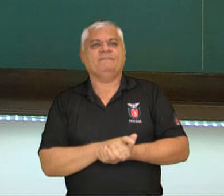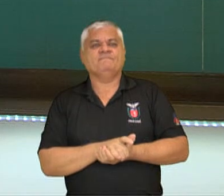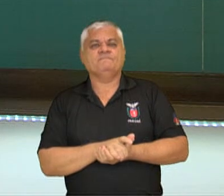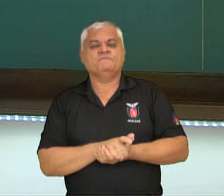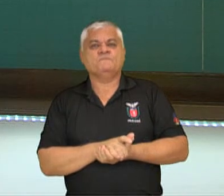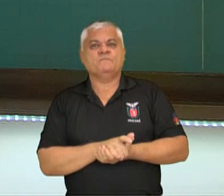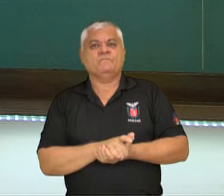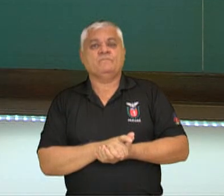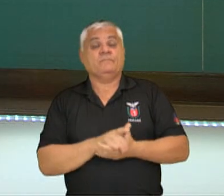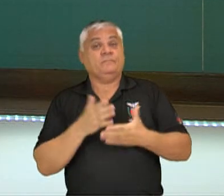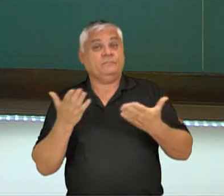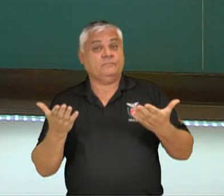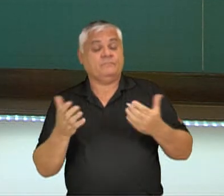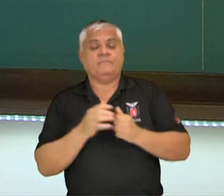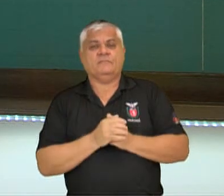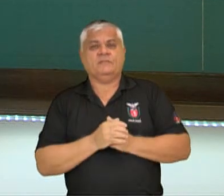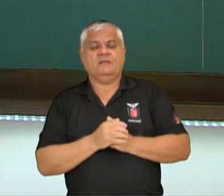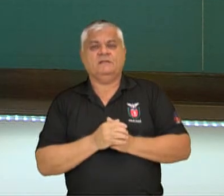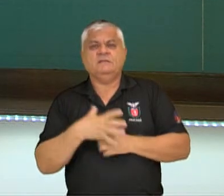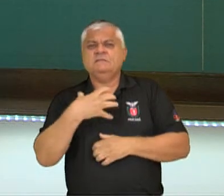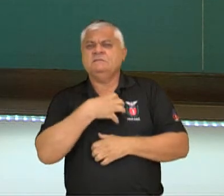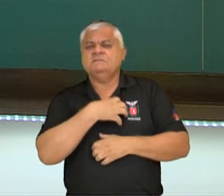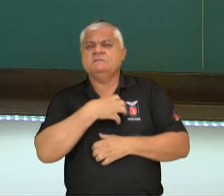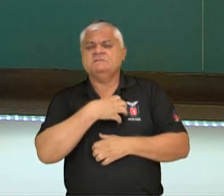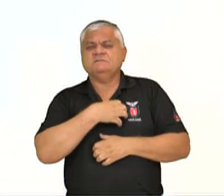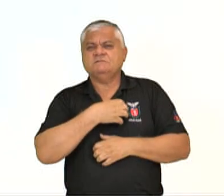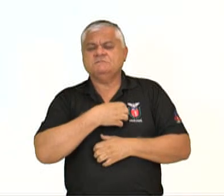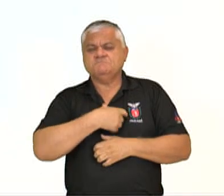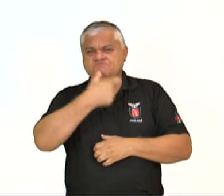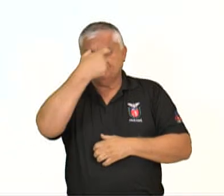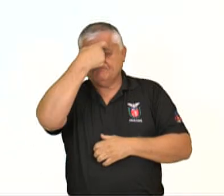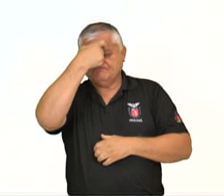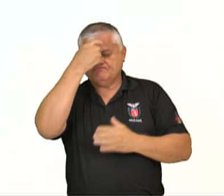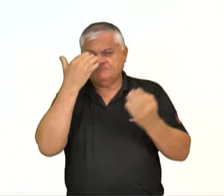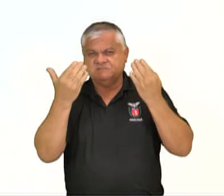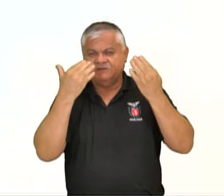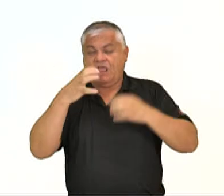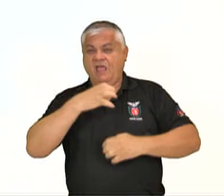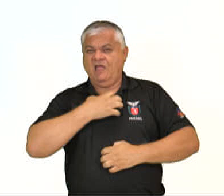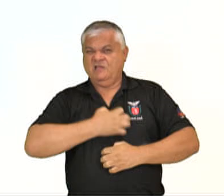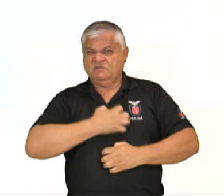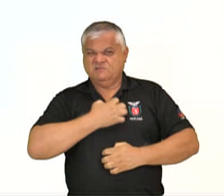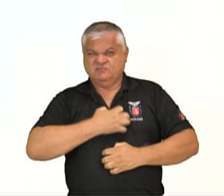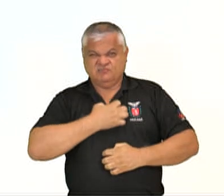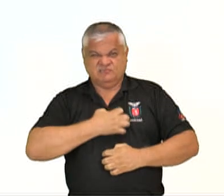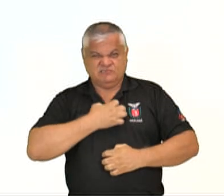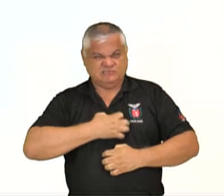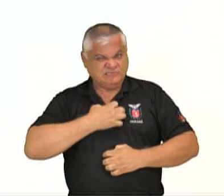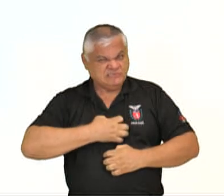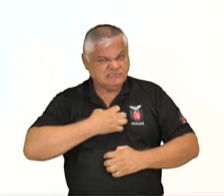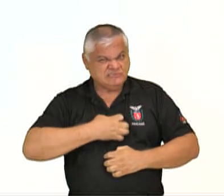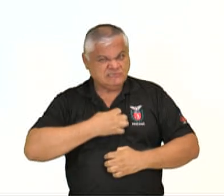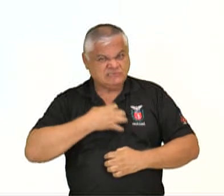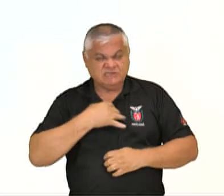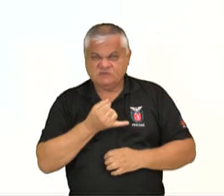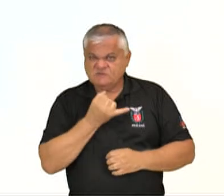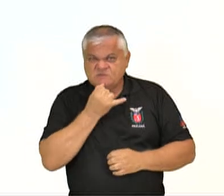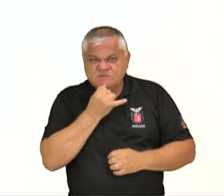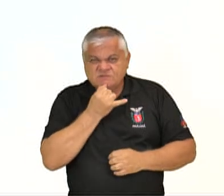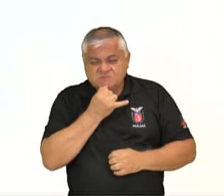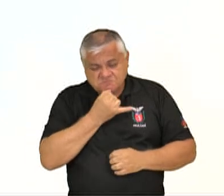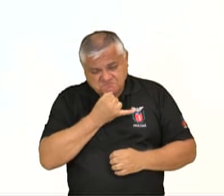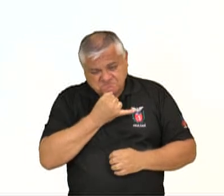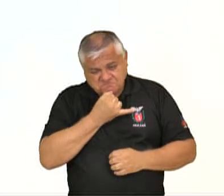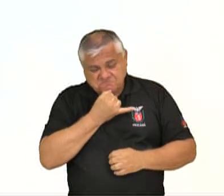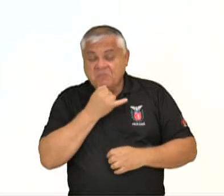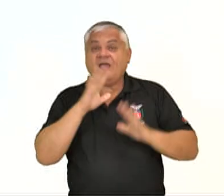Então, sensações psicológicas são o quê? A raiva, a tristeza, a alegria, né? Essas são